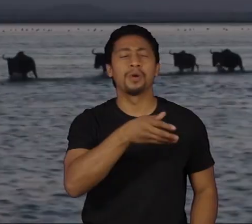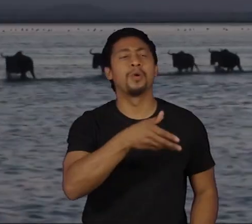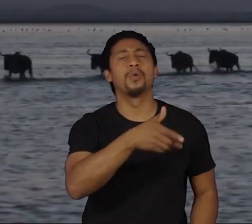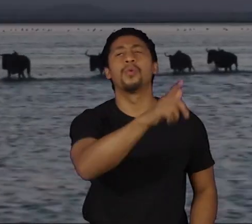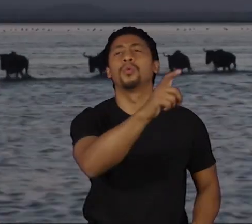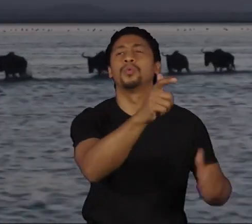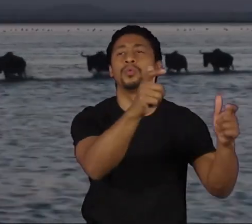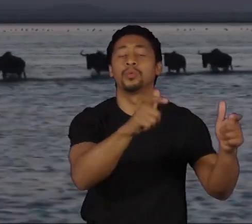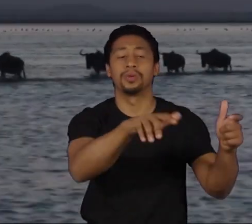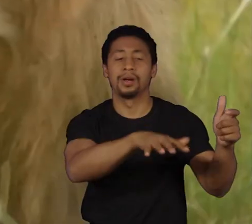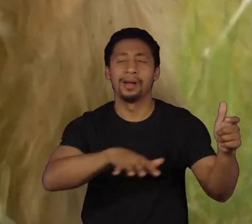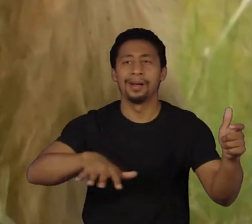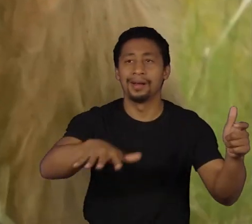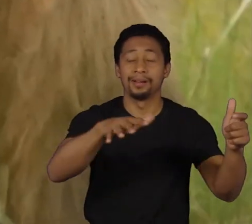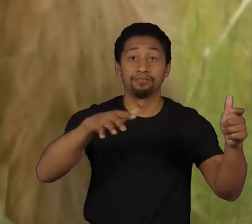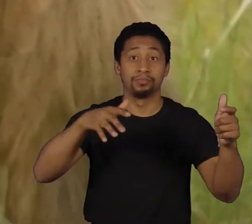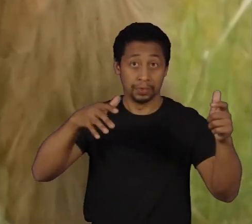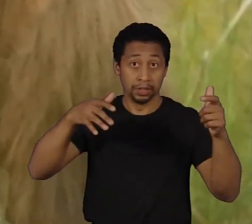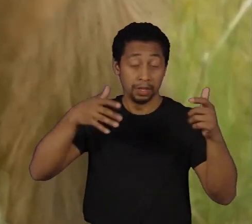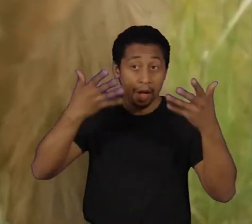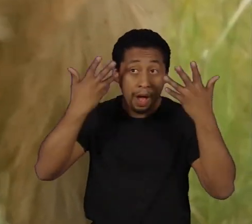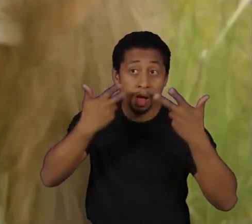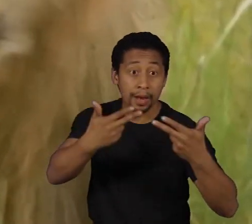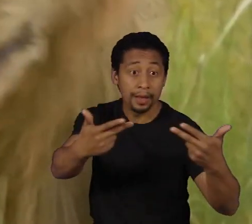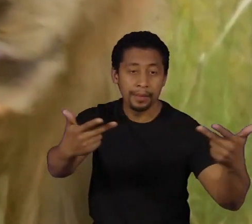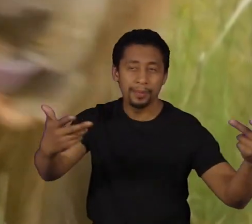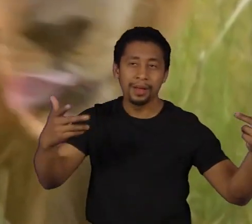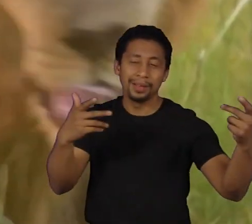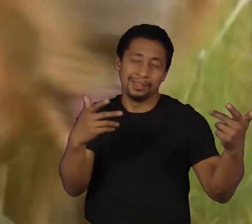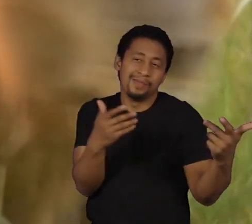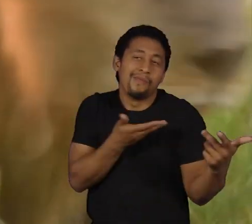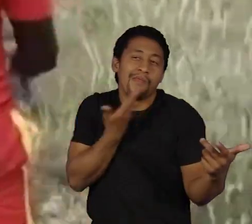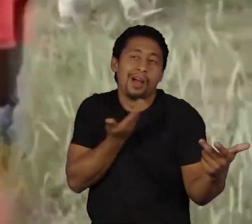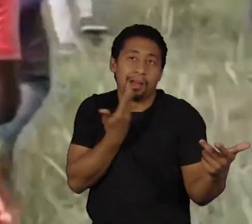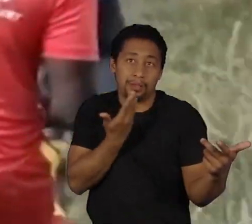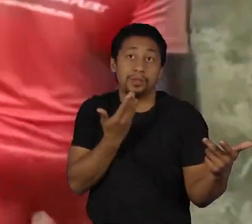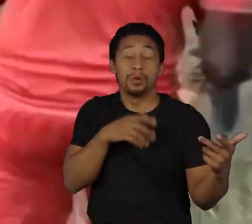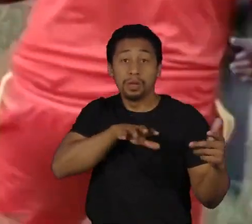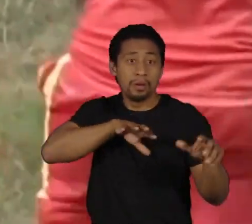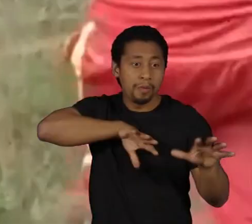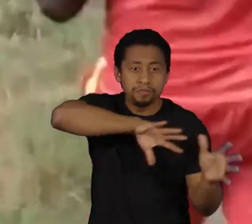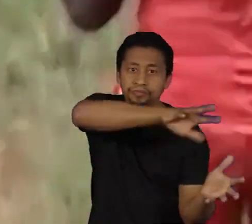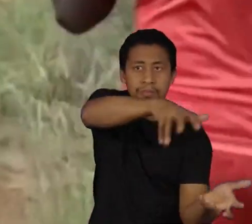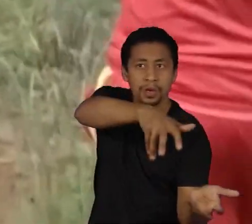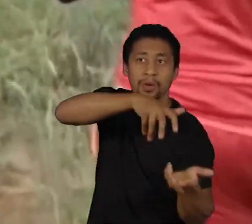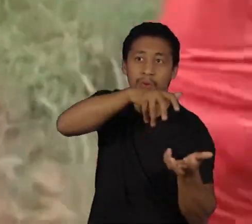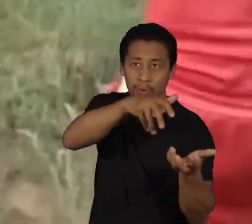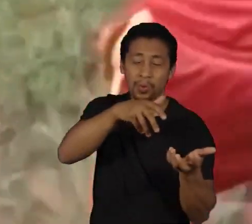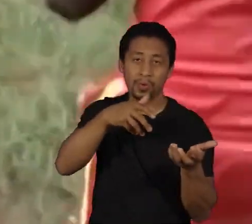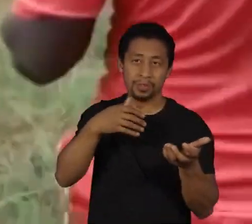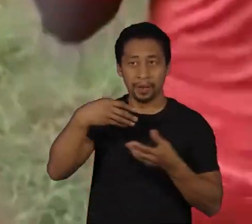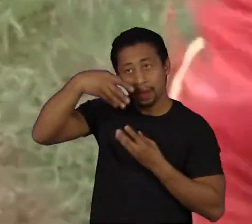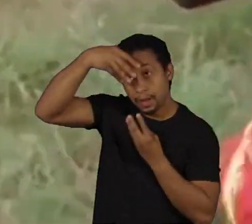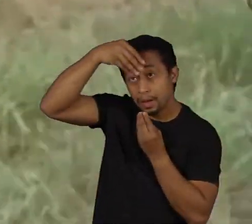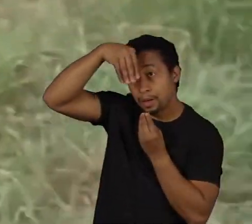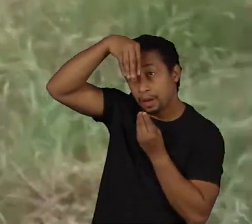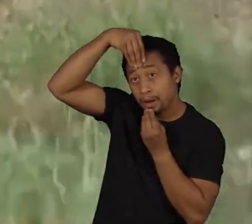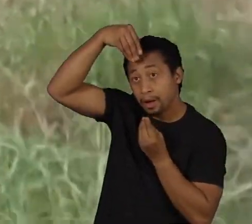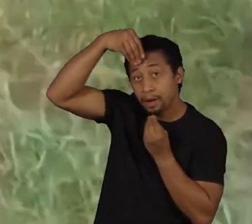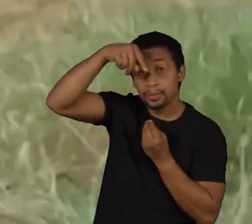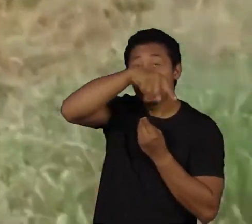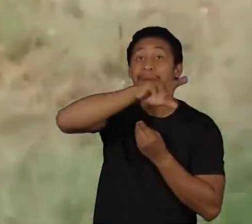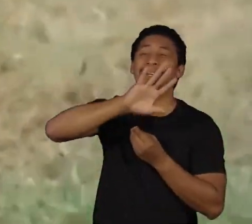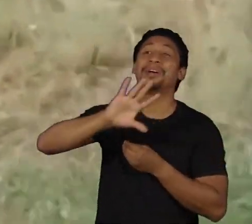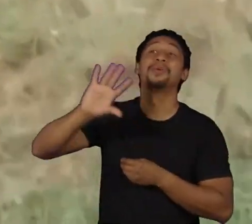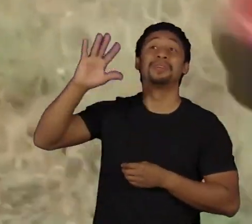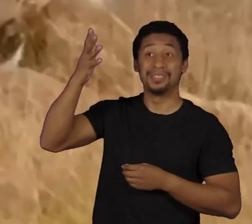mais fáceis. Depois de atacar cabras num curral, Lonquito foi perseguido e morto por pastores que vivem